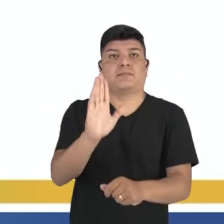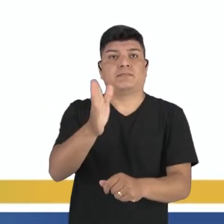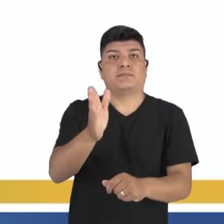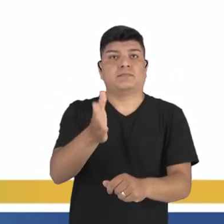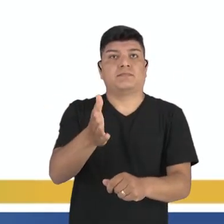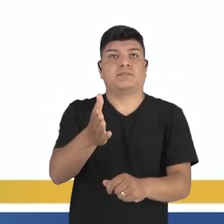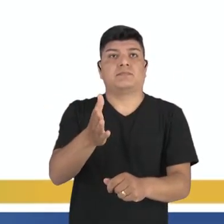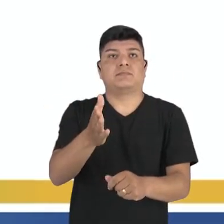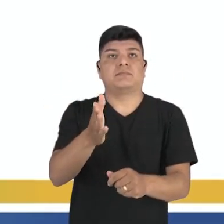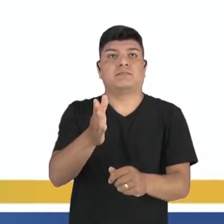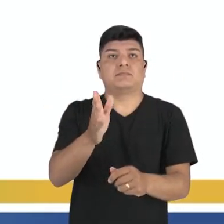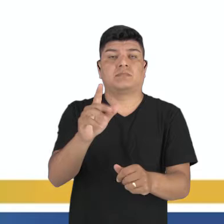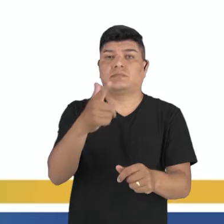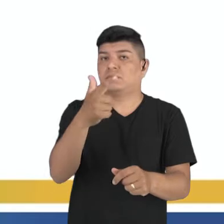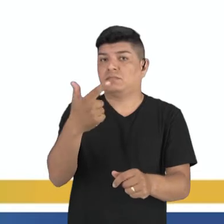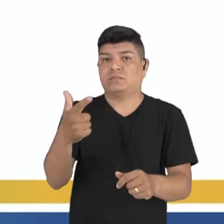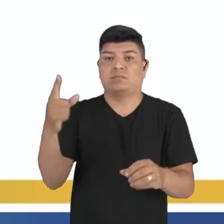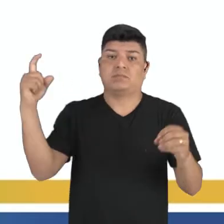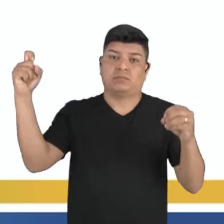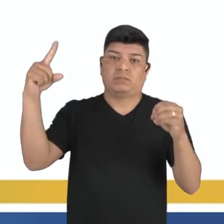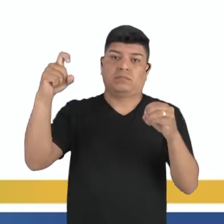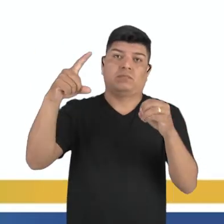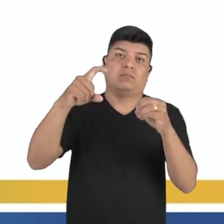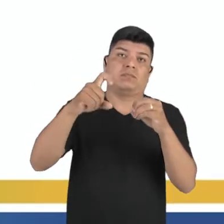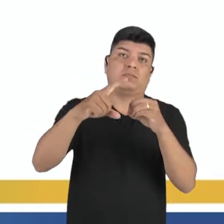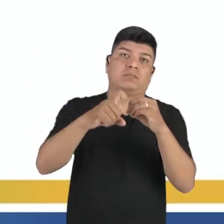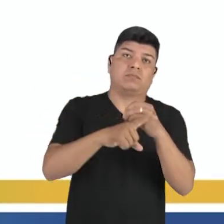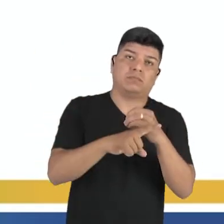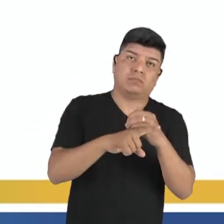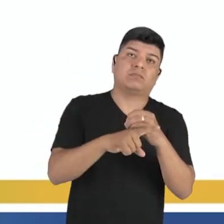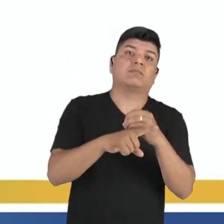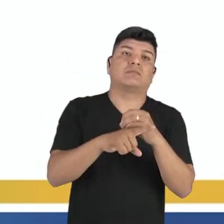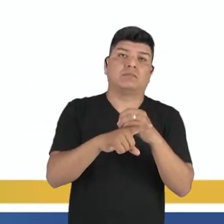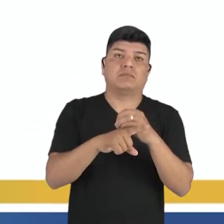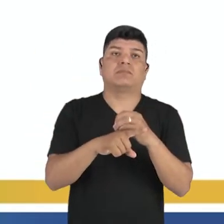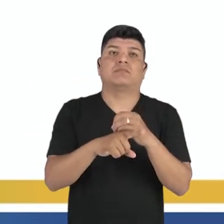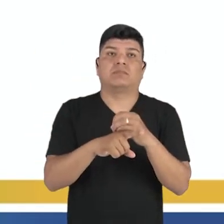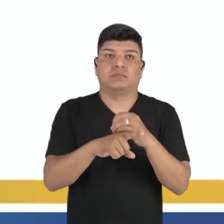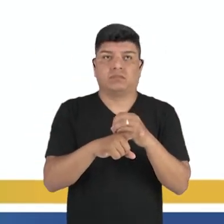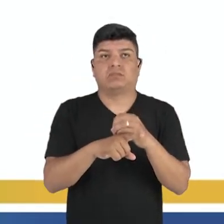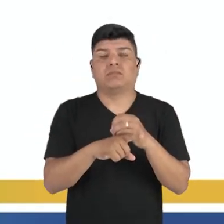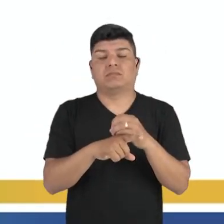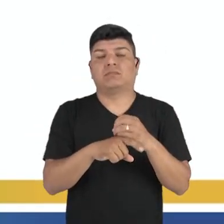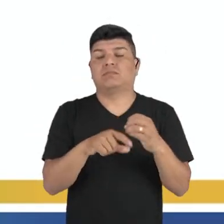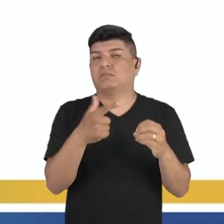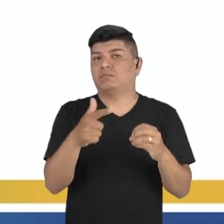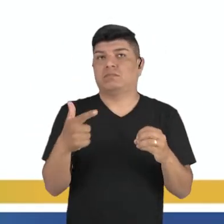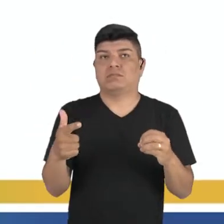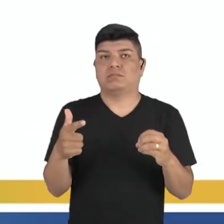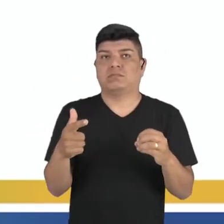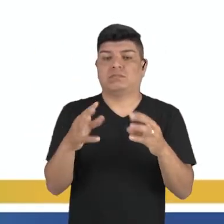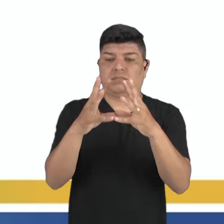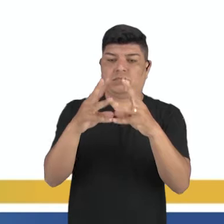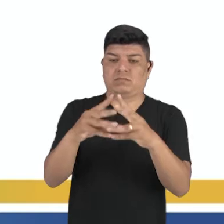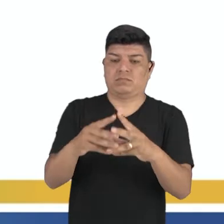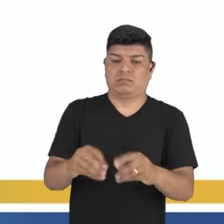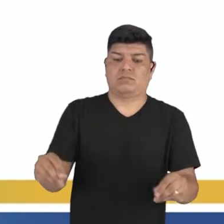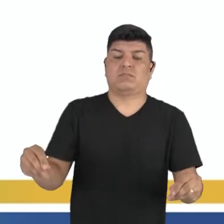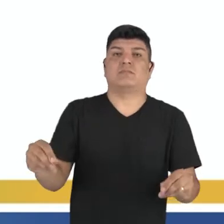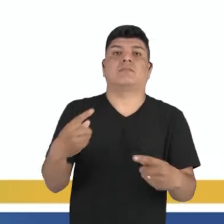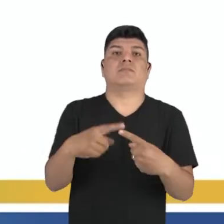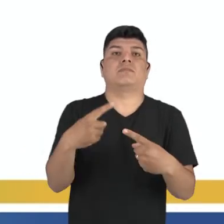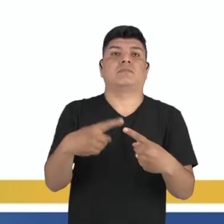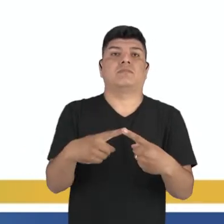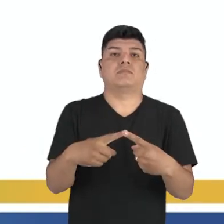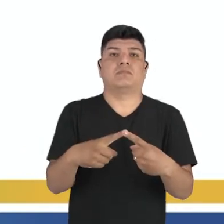vai se desfazendo, já que não houve fecundação, não houve ali a instalação do embrião na parede, ela vai se desfazer,